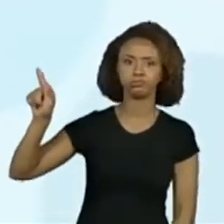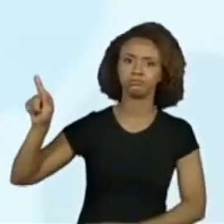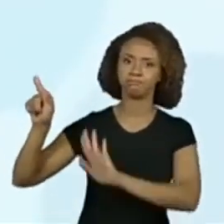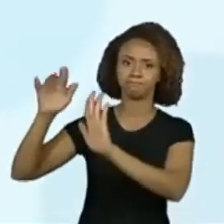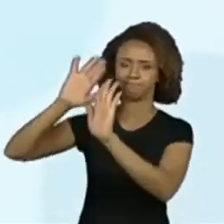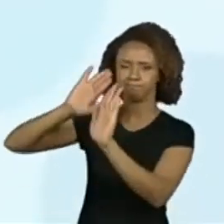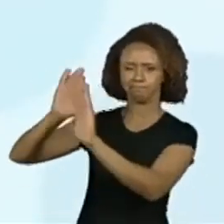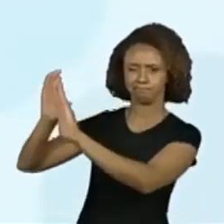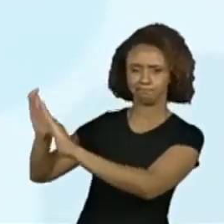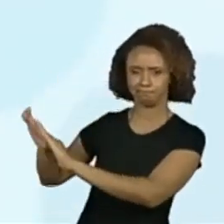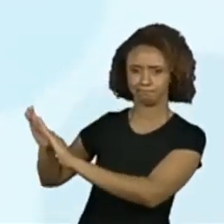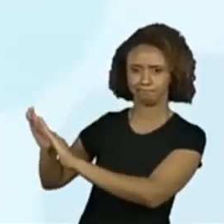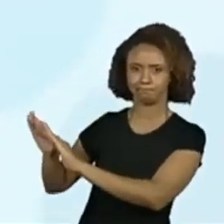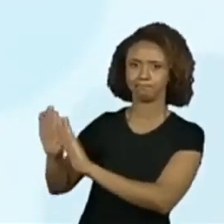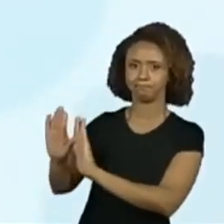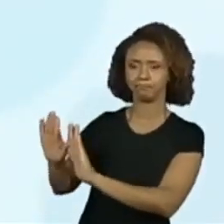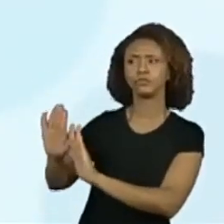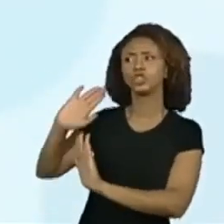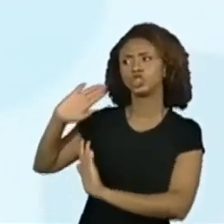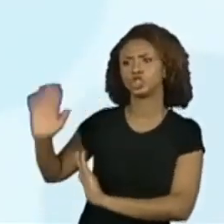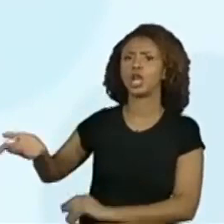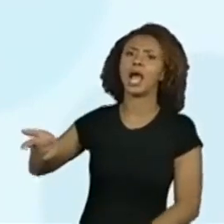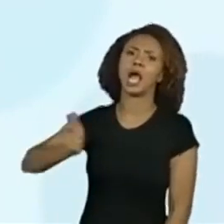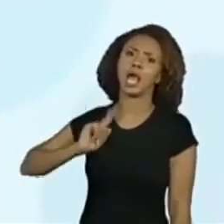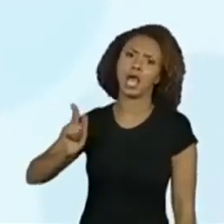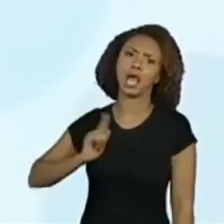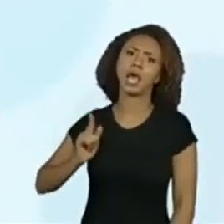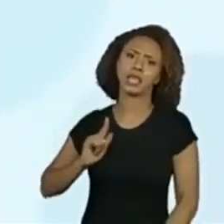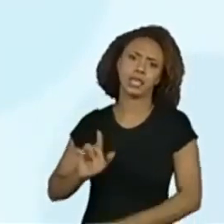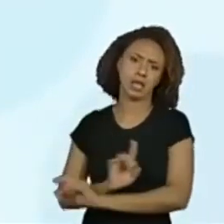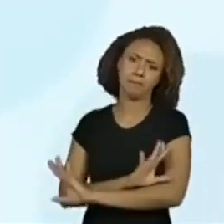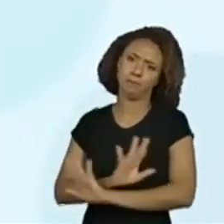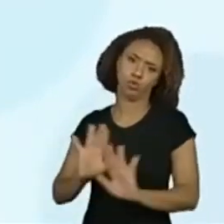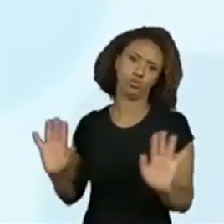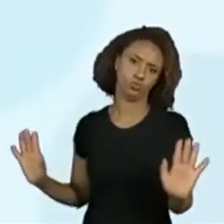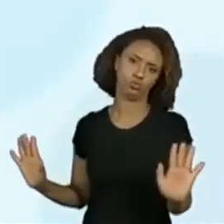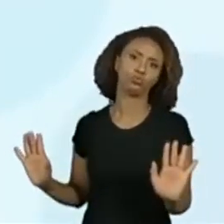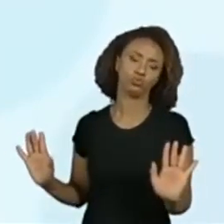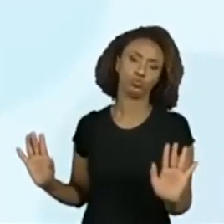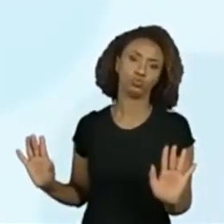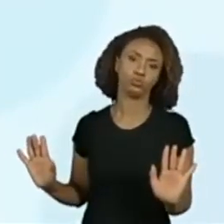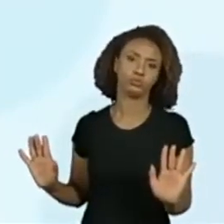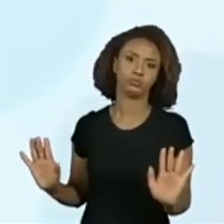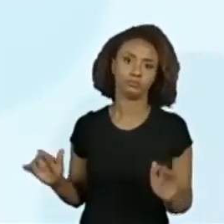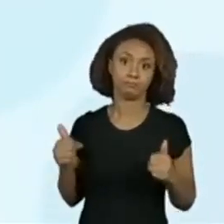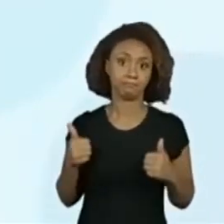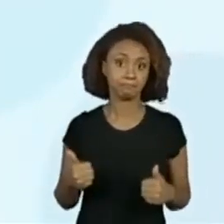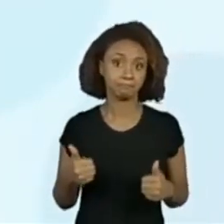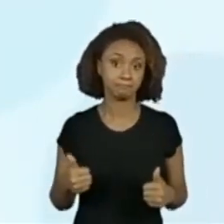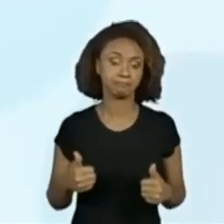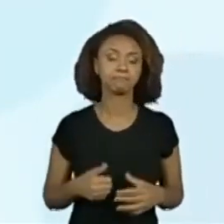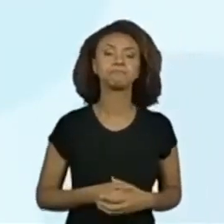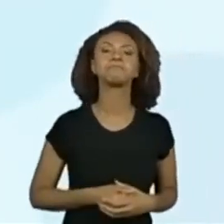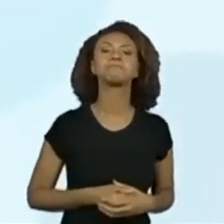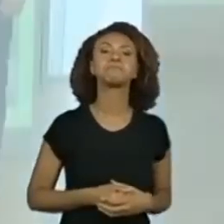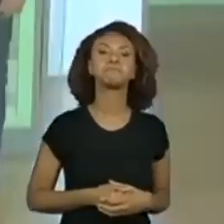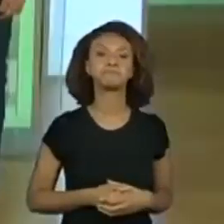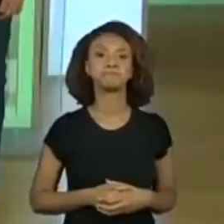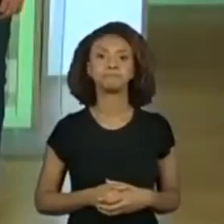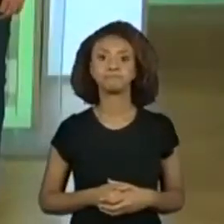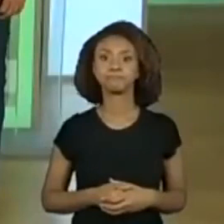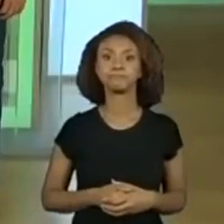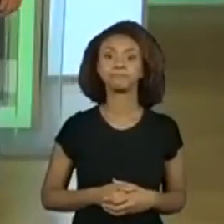pensar muito sobre ele porque esses são os carrinhos que o Mateus já tinha muito